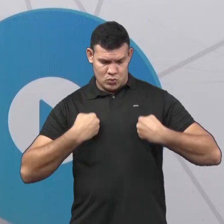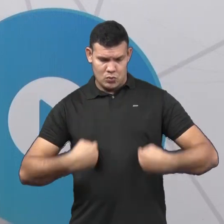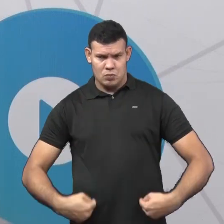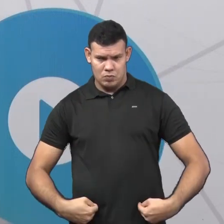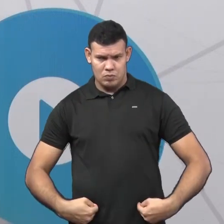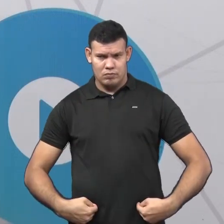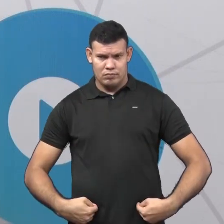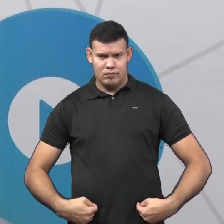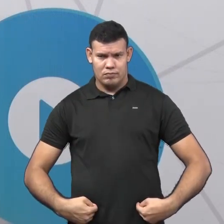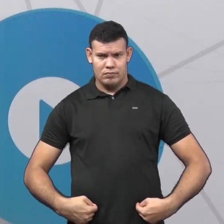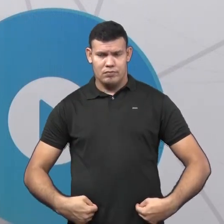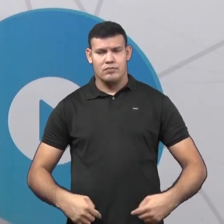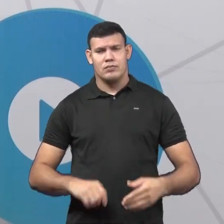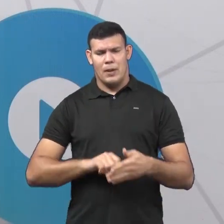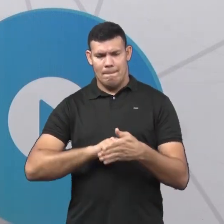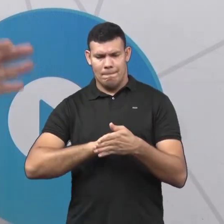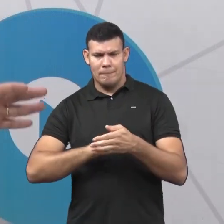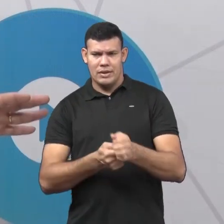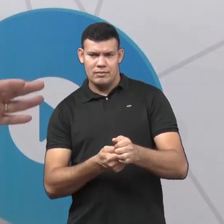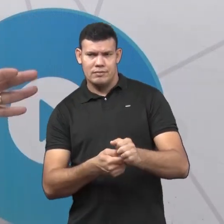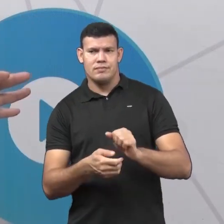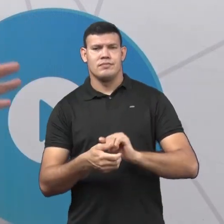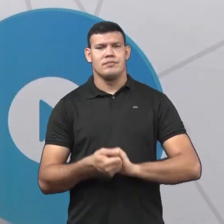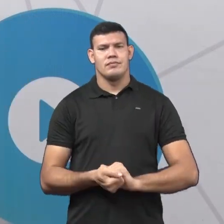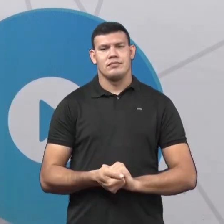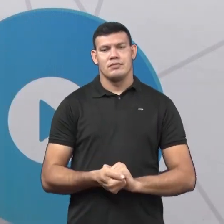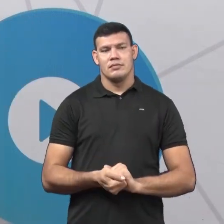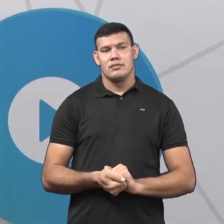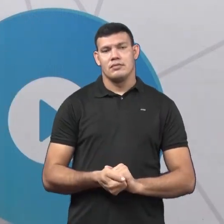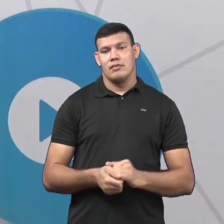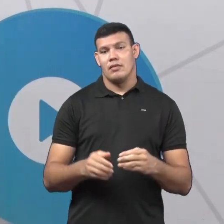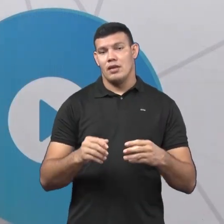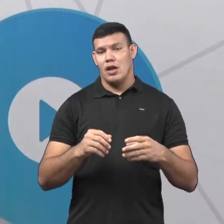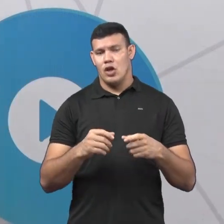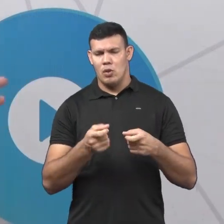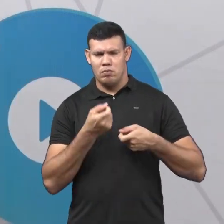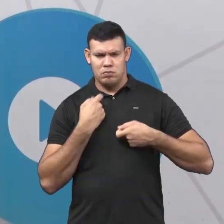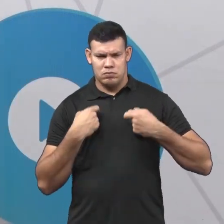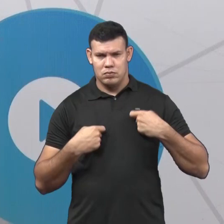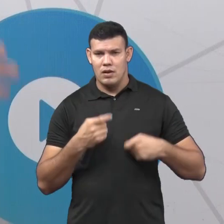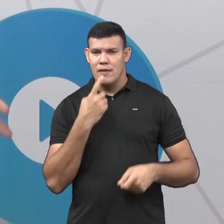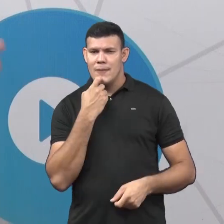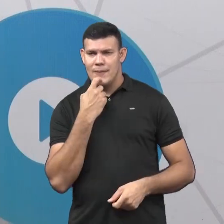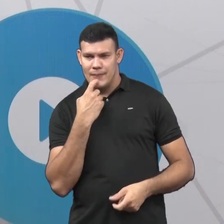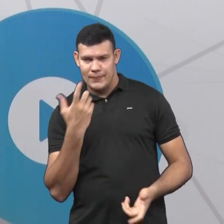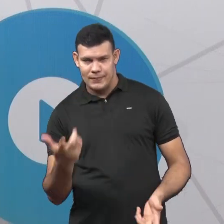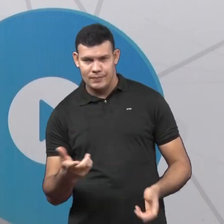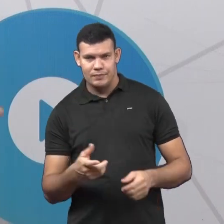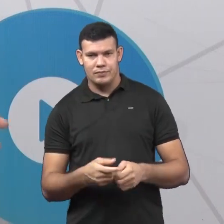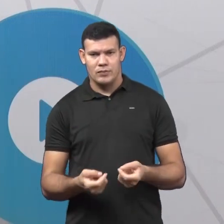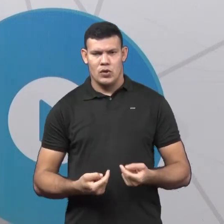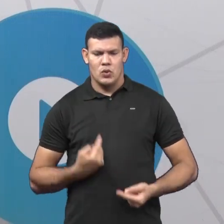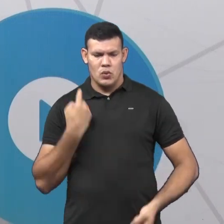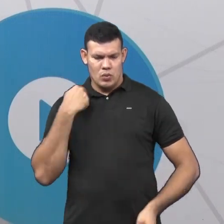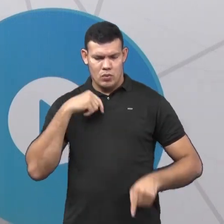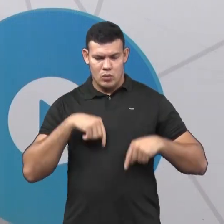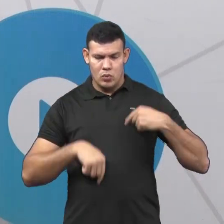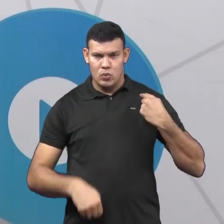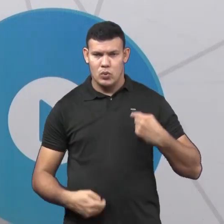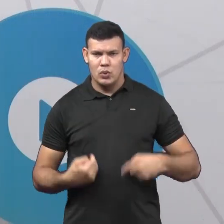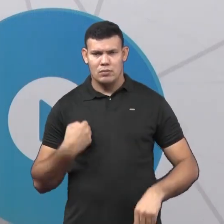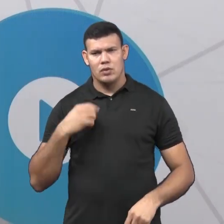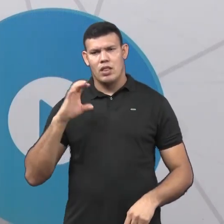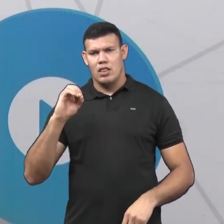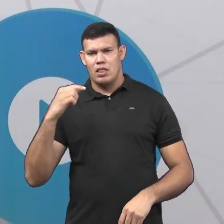defesa específica do nosso corpo. Enquanto glóbulos vermelhos vão estar relacionados a transporte de gases,